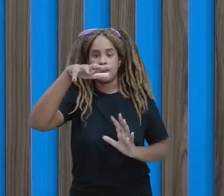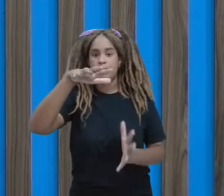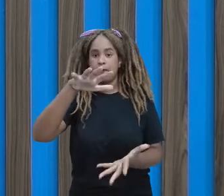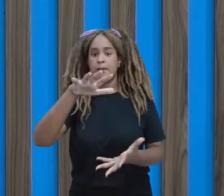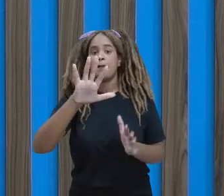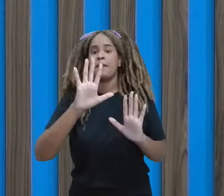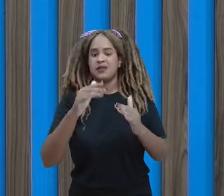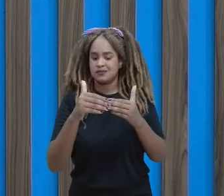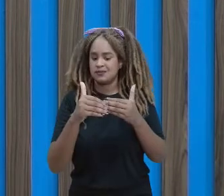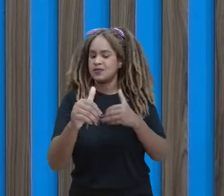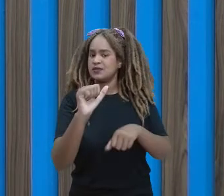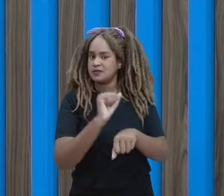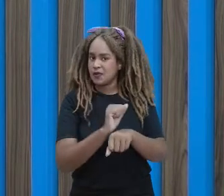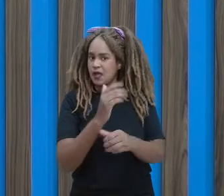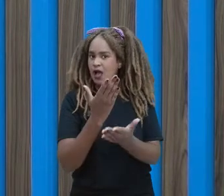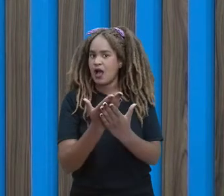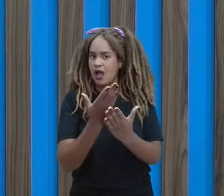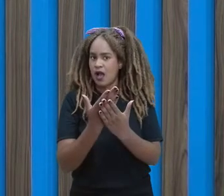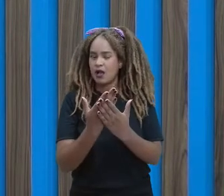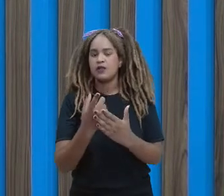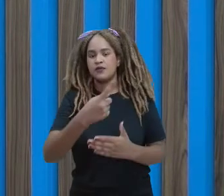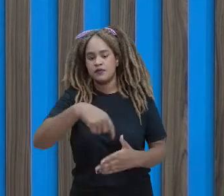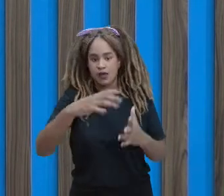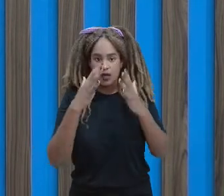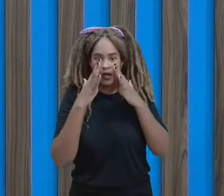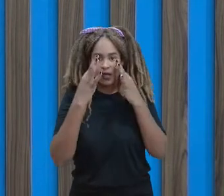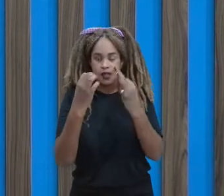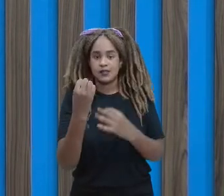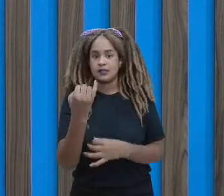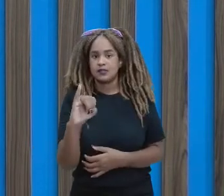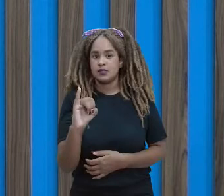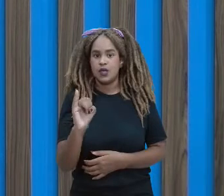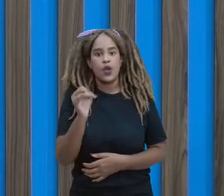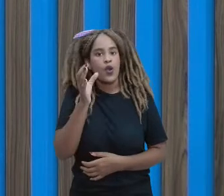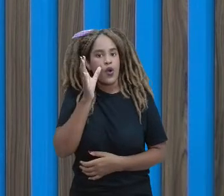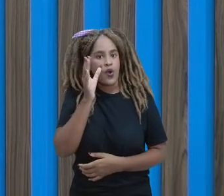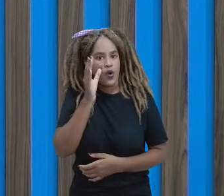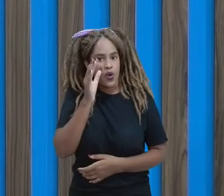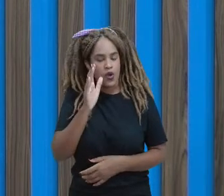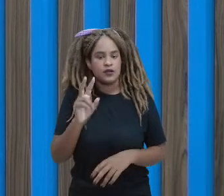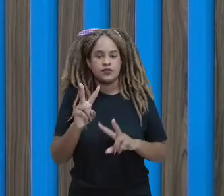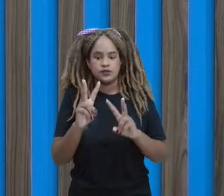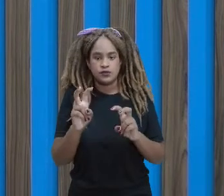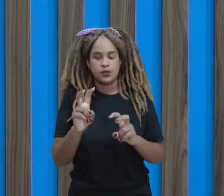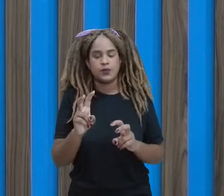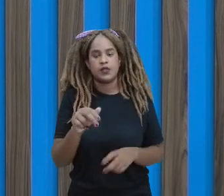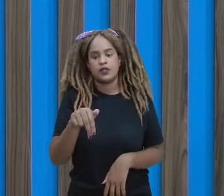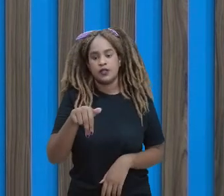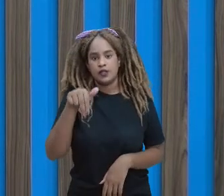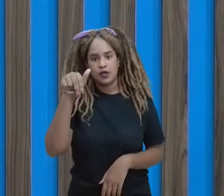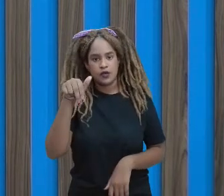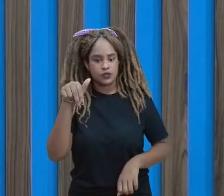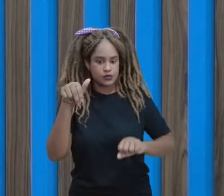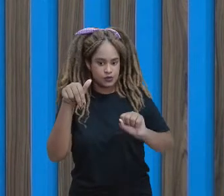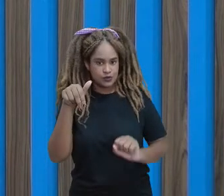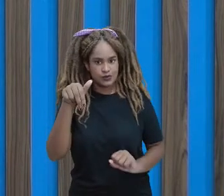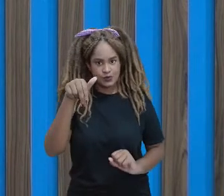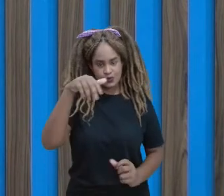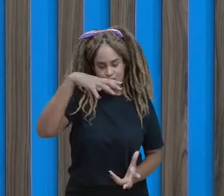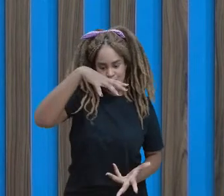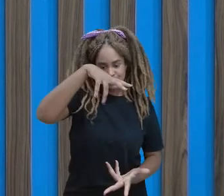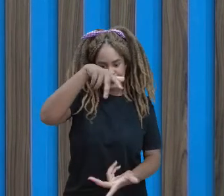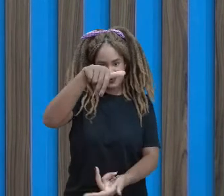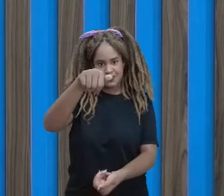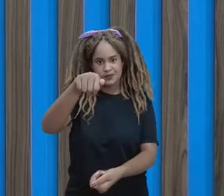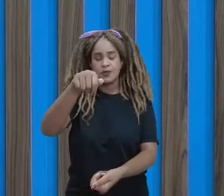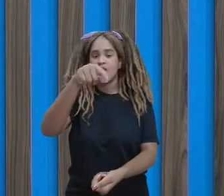alguma coisa para falar. Então fiquem atentos. E se já tem curiosidade a respeito do polo norte e do polo sul do planeta Terra e